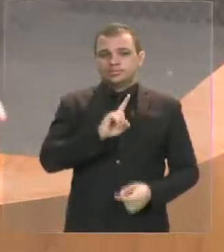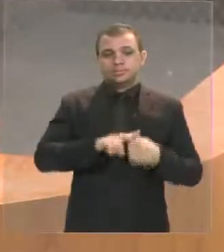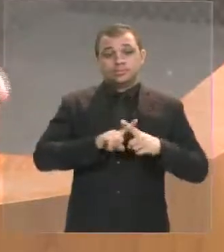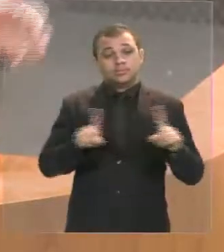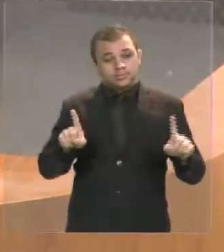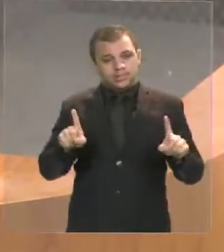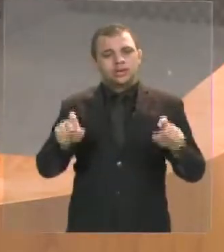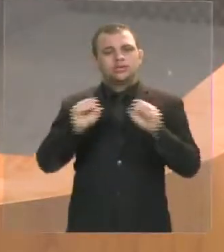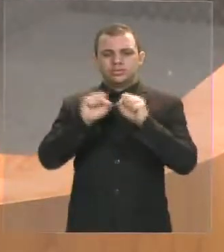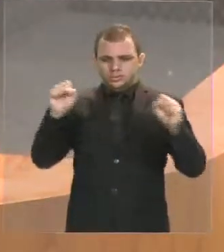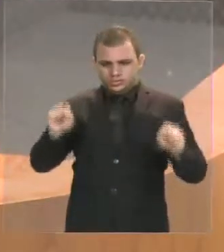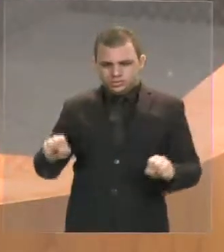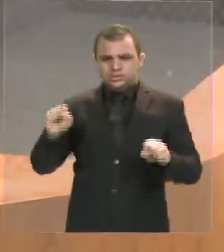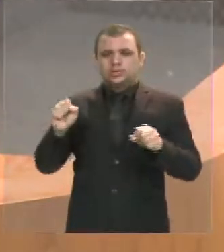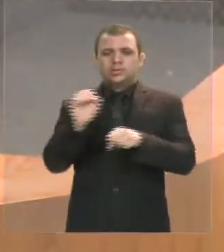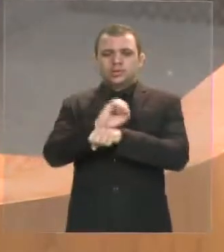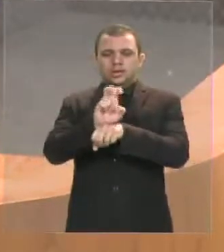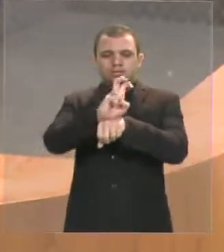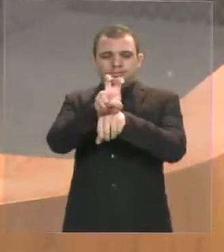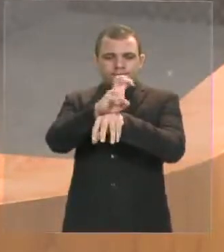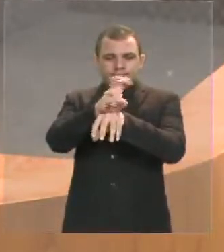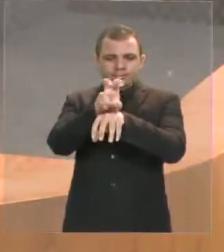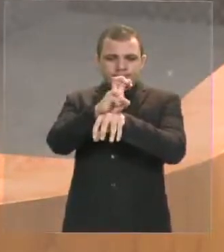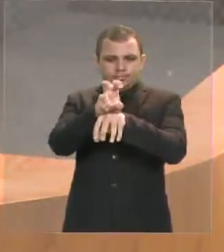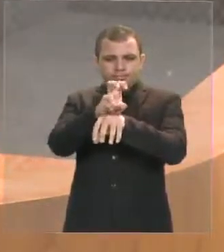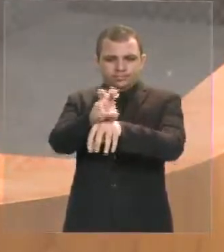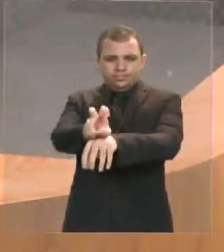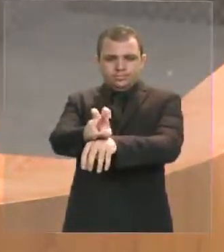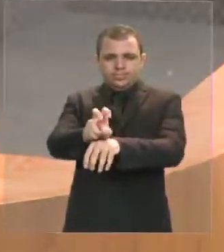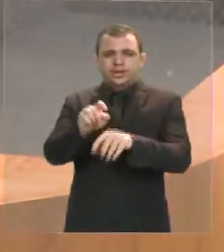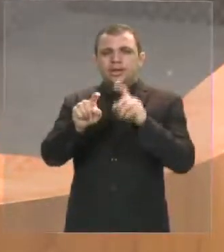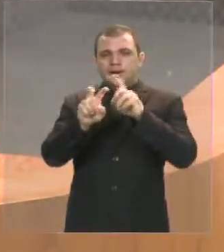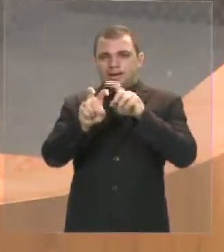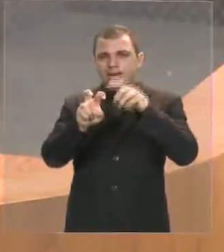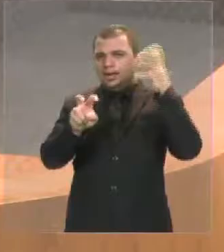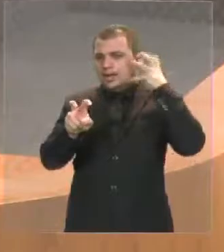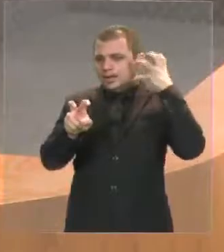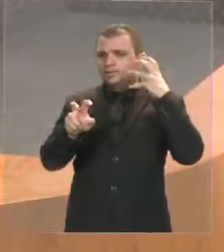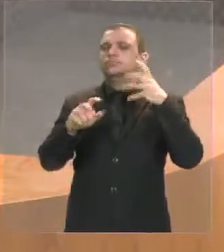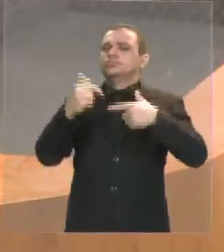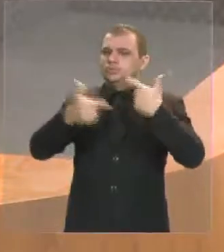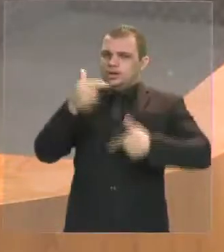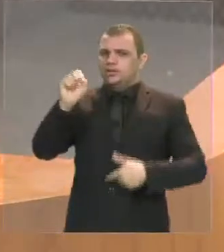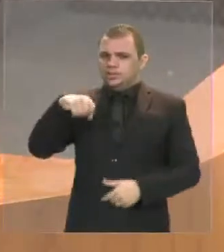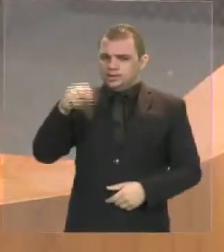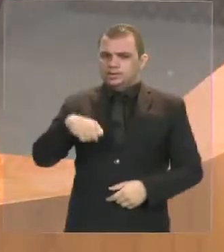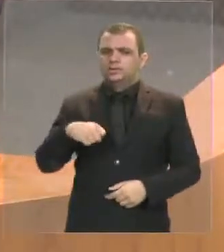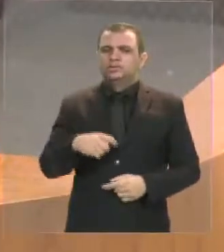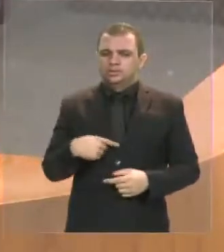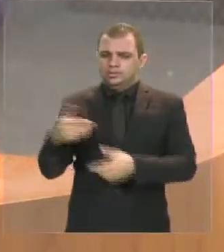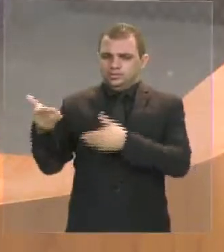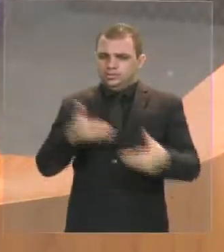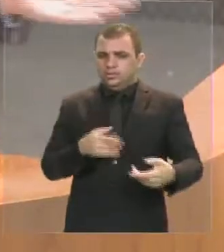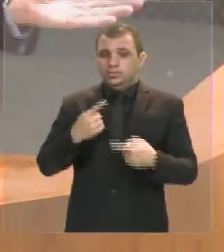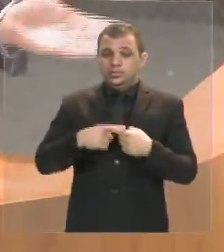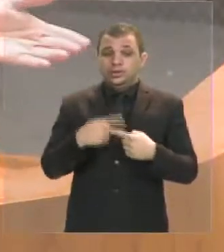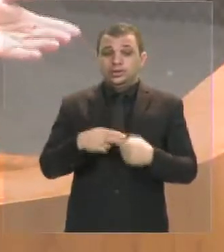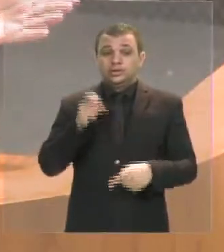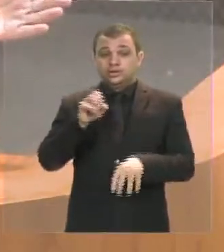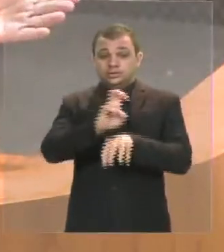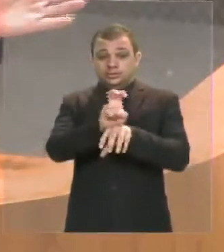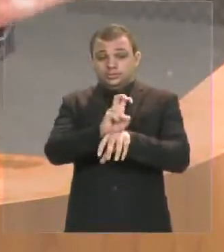sistema funcione e vou lhe convidar, porque se ele não funciona, deputado, esse sistema não pode ser pago e tem que